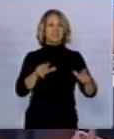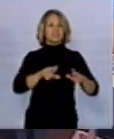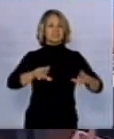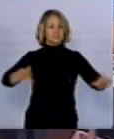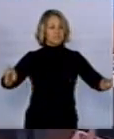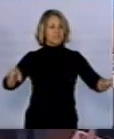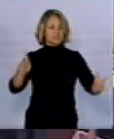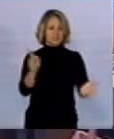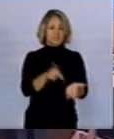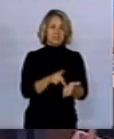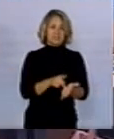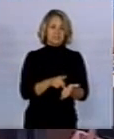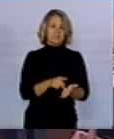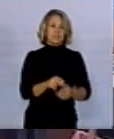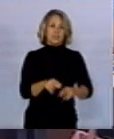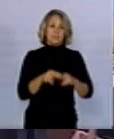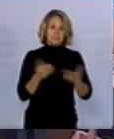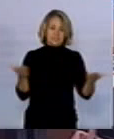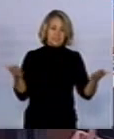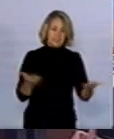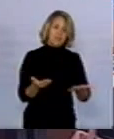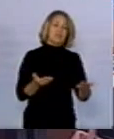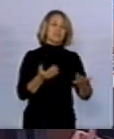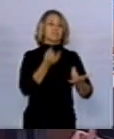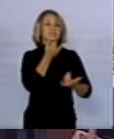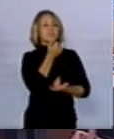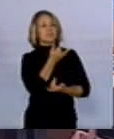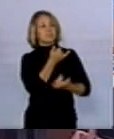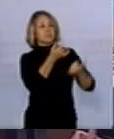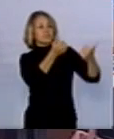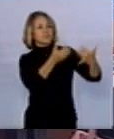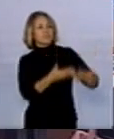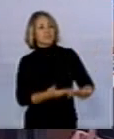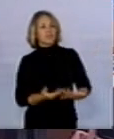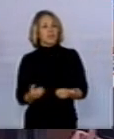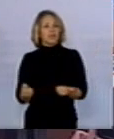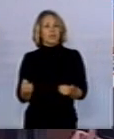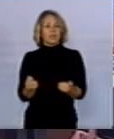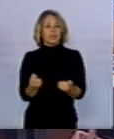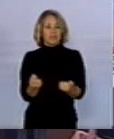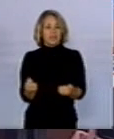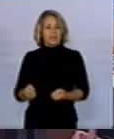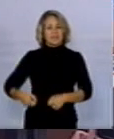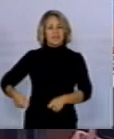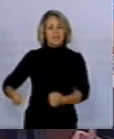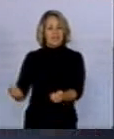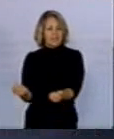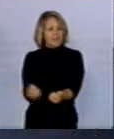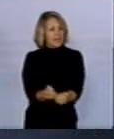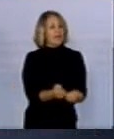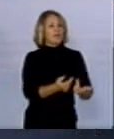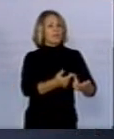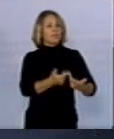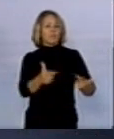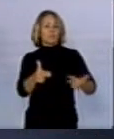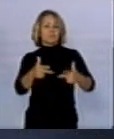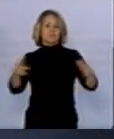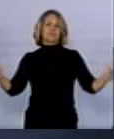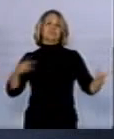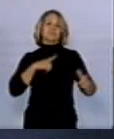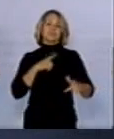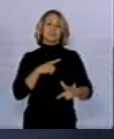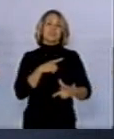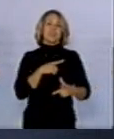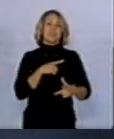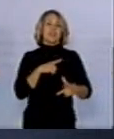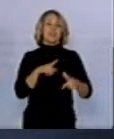diferentes entre si. Então, quando se tratava de cabo ou de qualquer meio confinado, ou seja, uma infraestrutura física, havia o regime